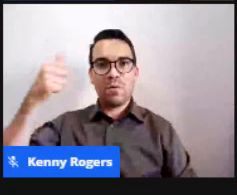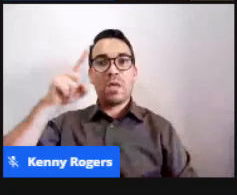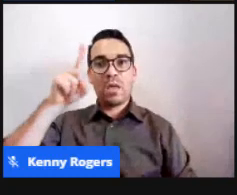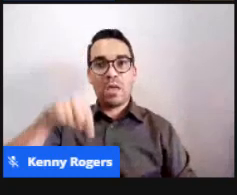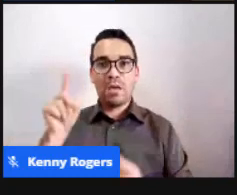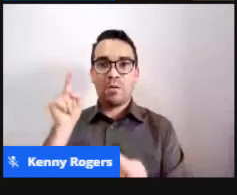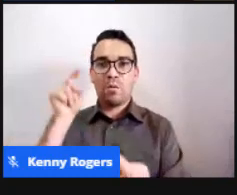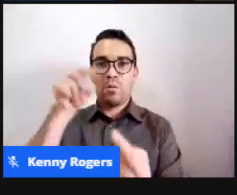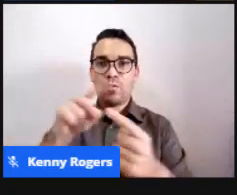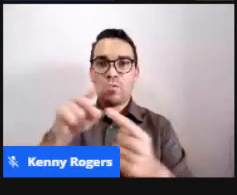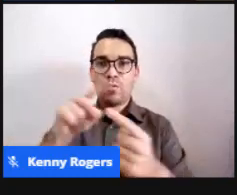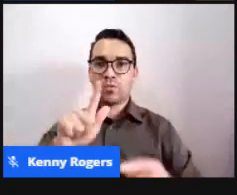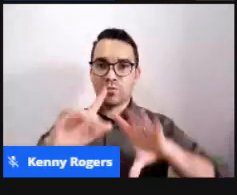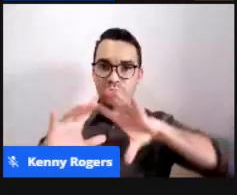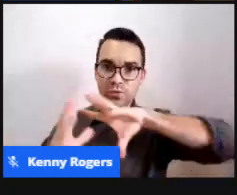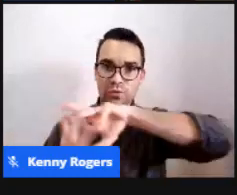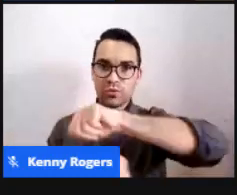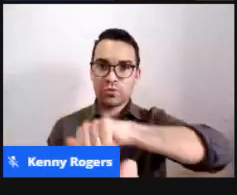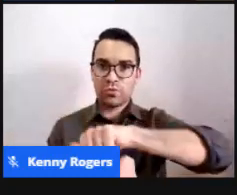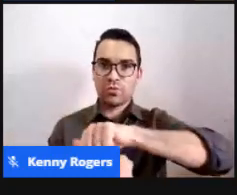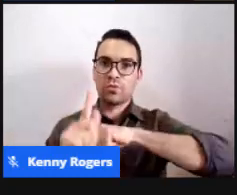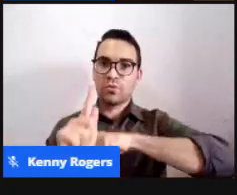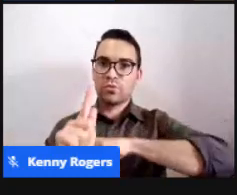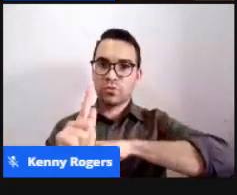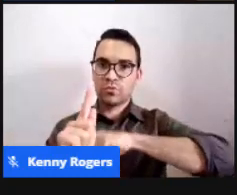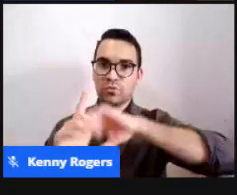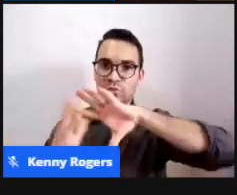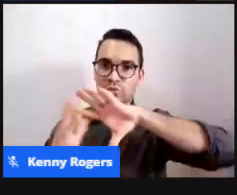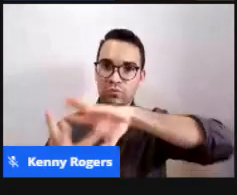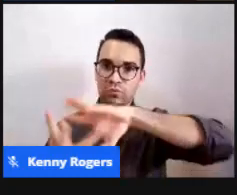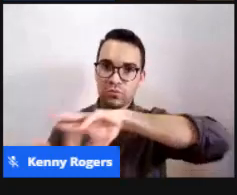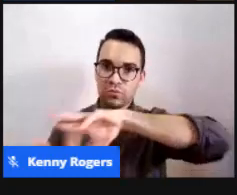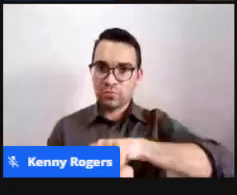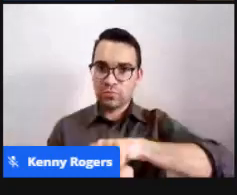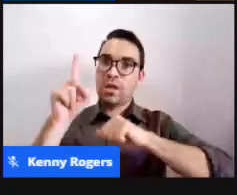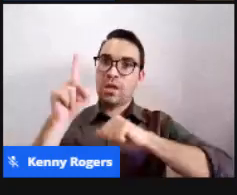que mostrar para eles, certo? Então, dentro desse caderno